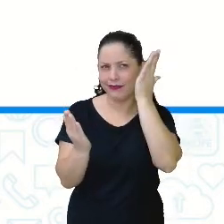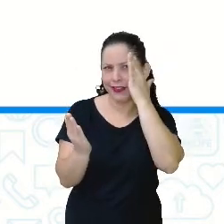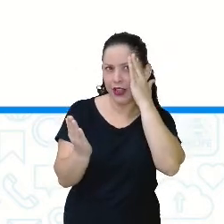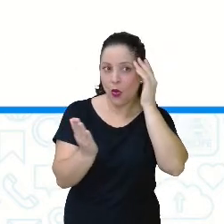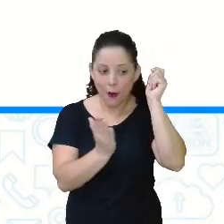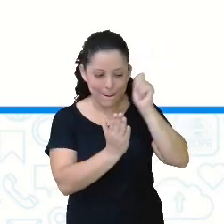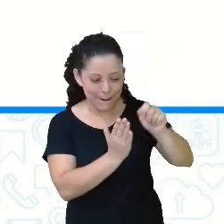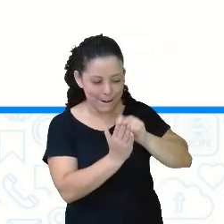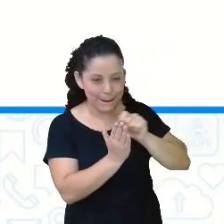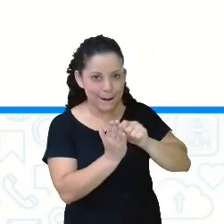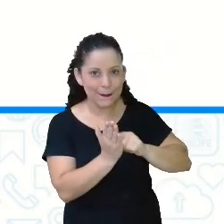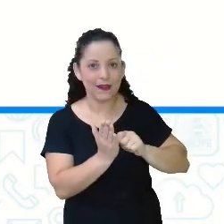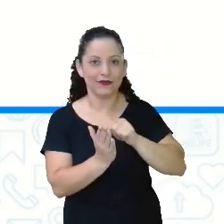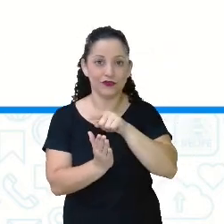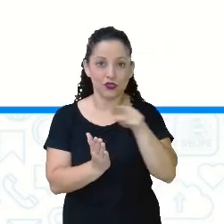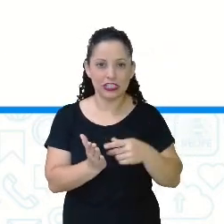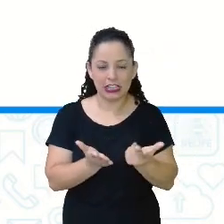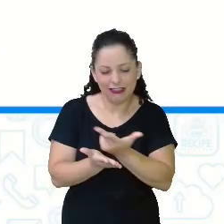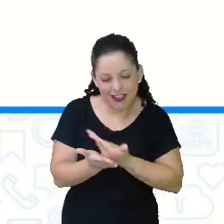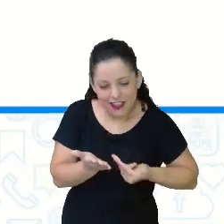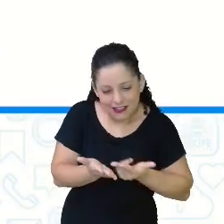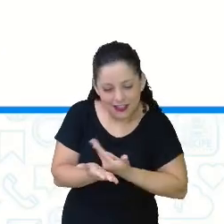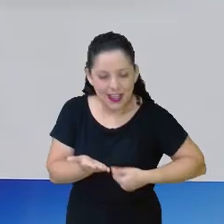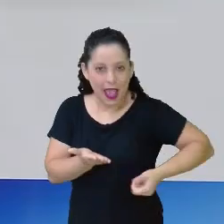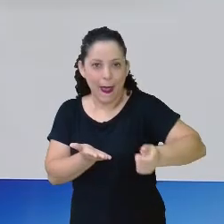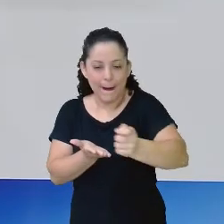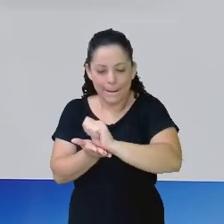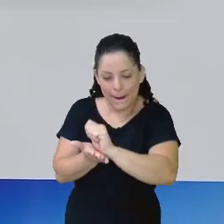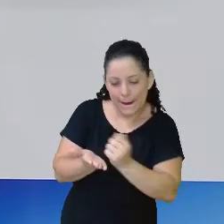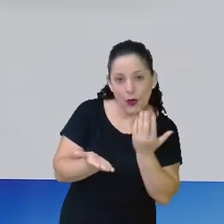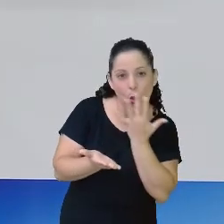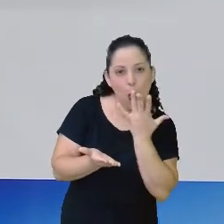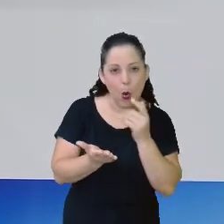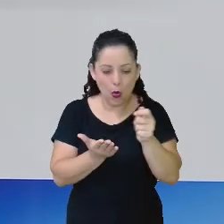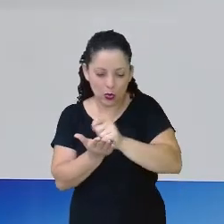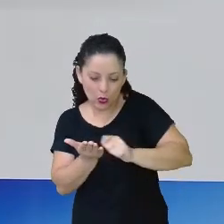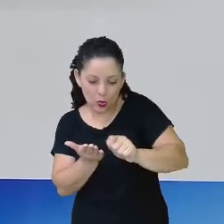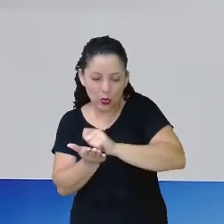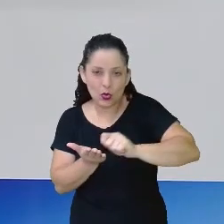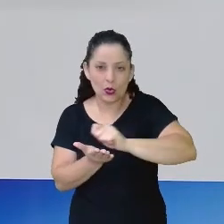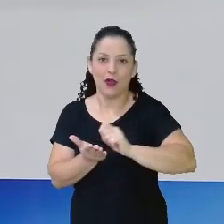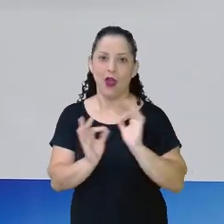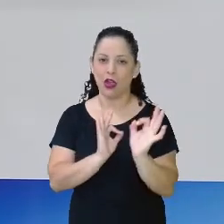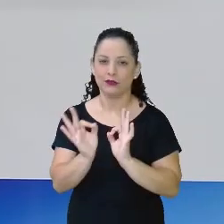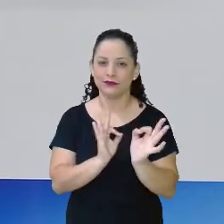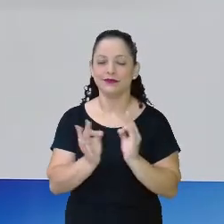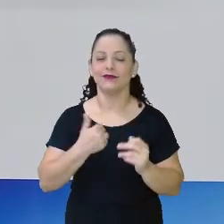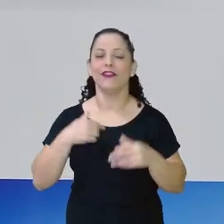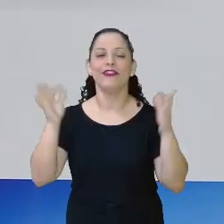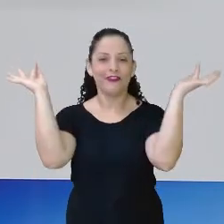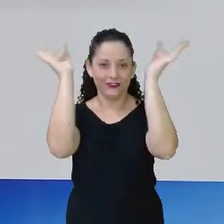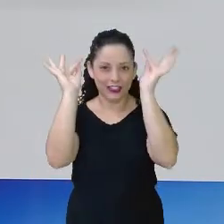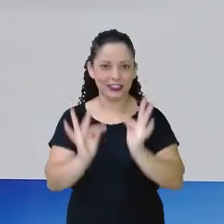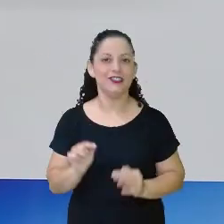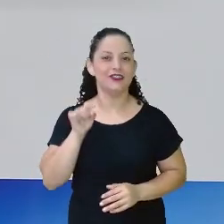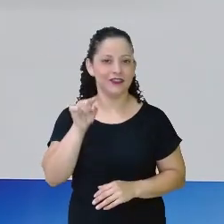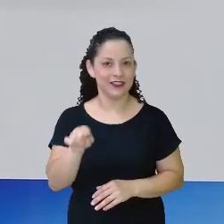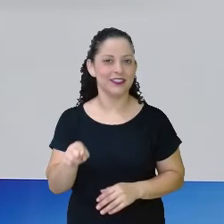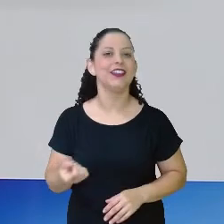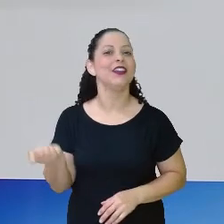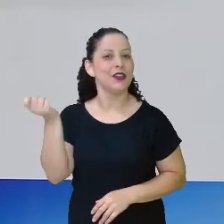gosta de desenhar e que fique à vontade mesmo, ilustre, pinte, capriche. Vou ficar muito feliz em saber que você fez essa